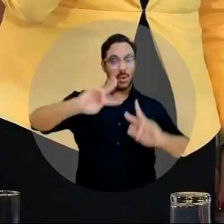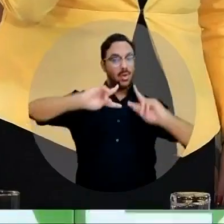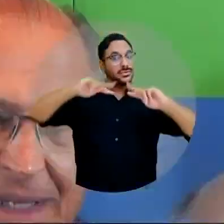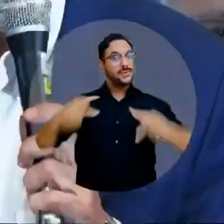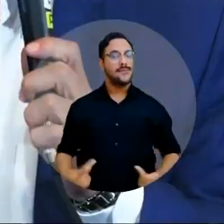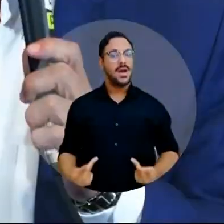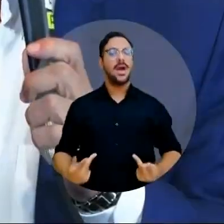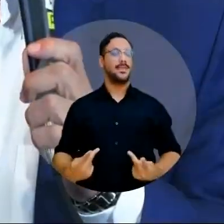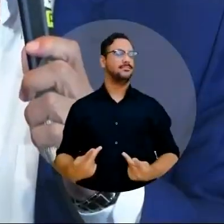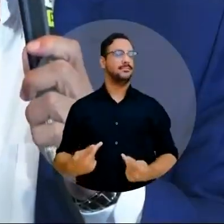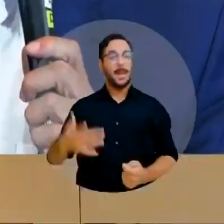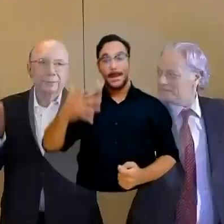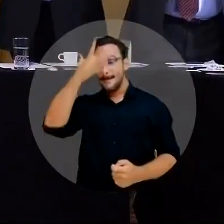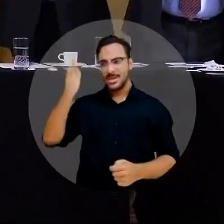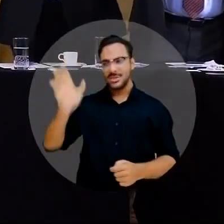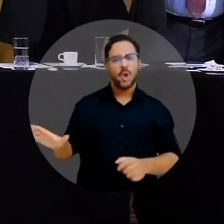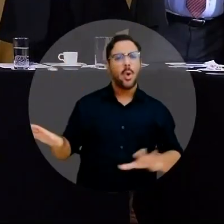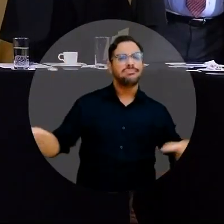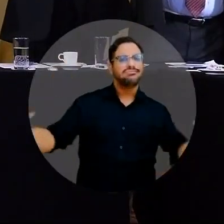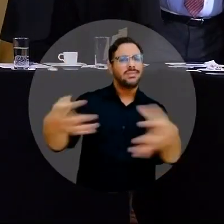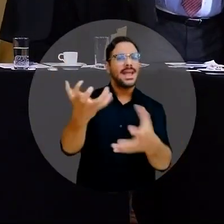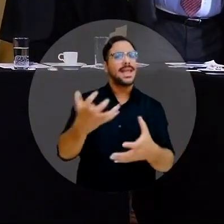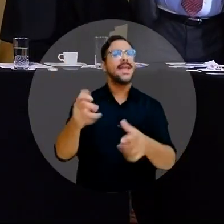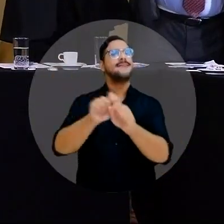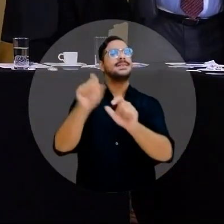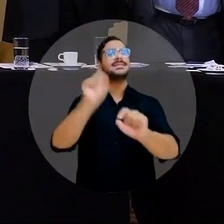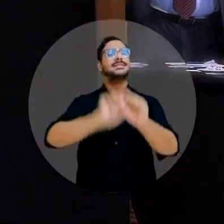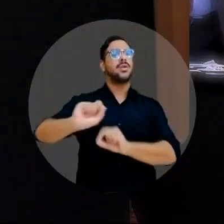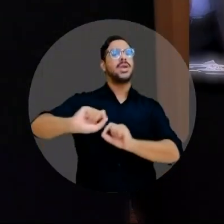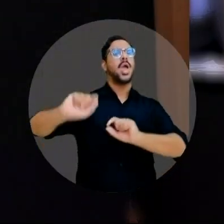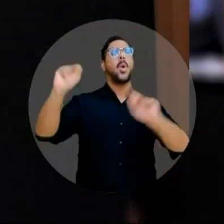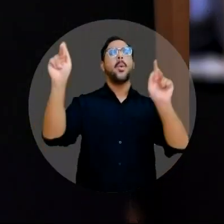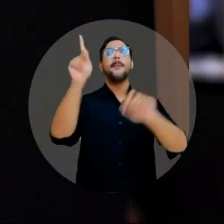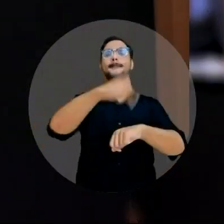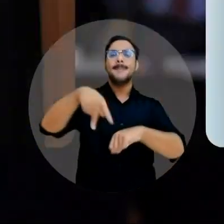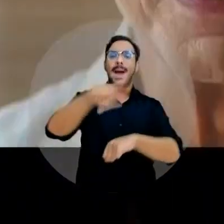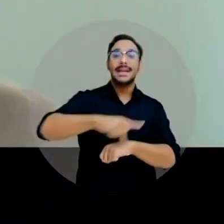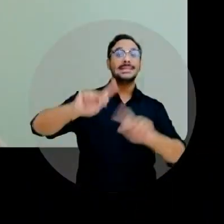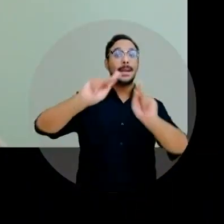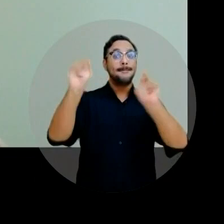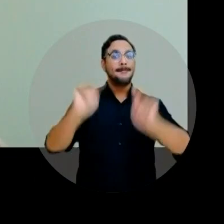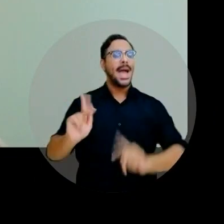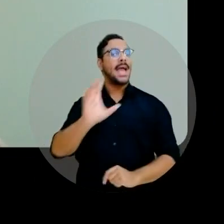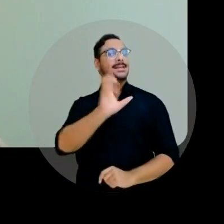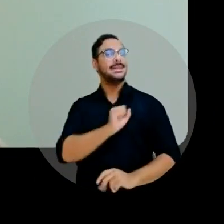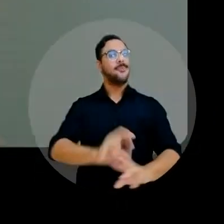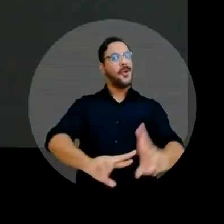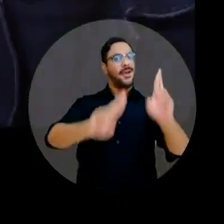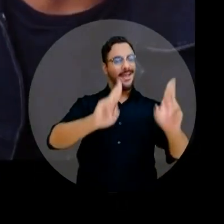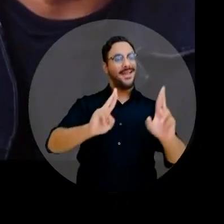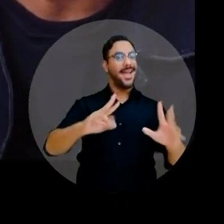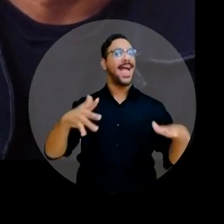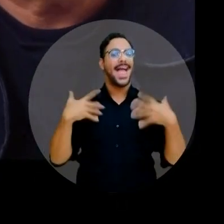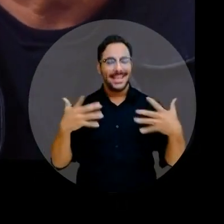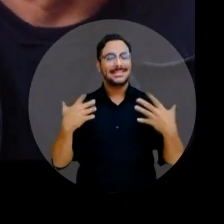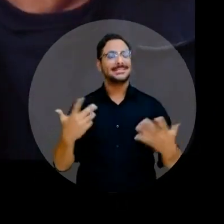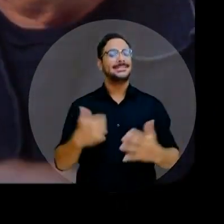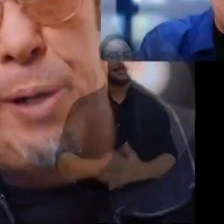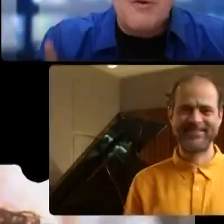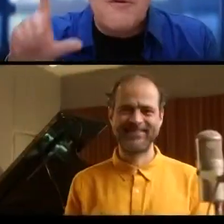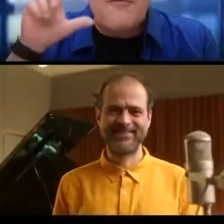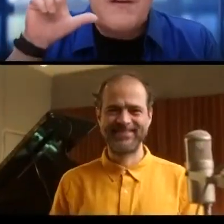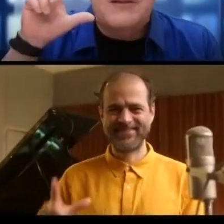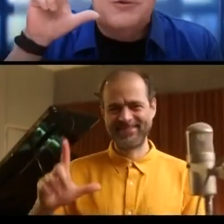todas as pessoas civilizadas, todas as pessoas que querem construir um país de paz, de amor, de esperança,